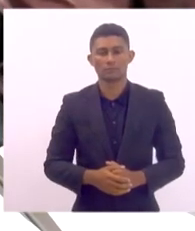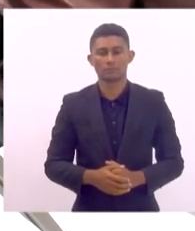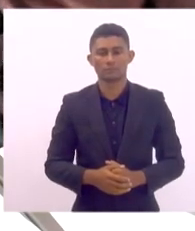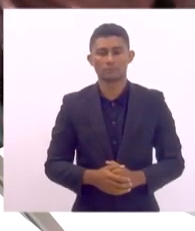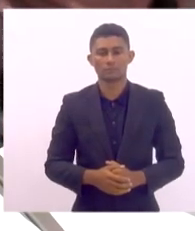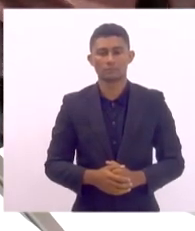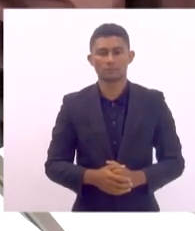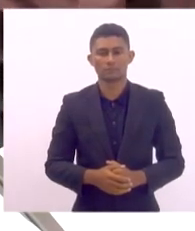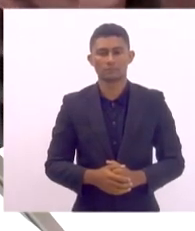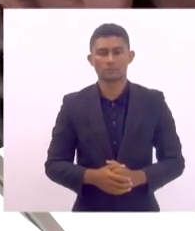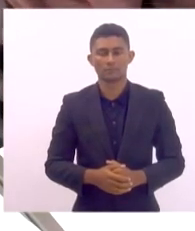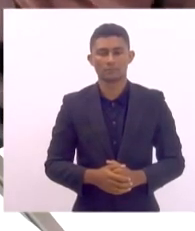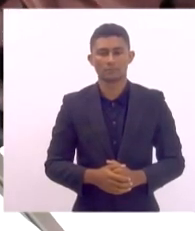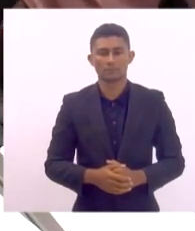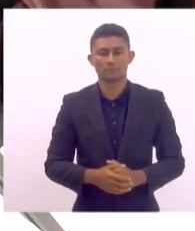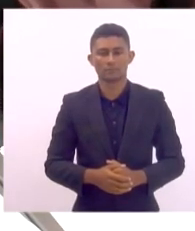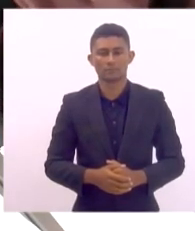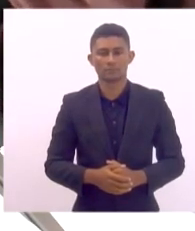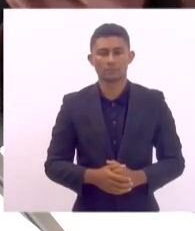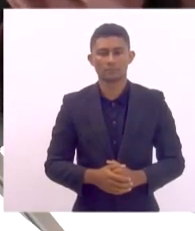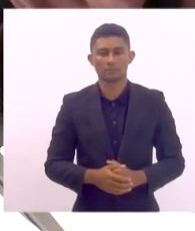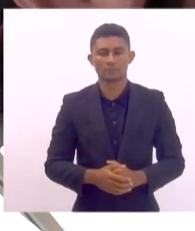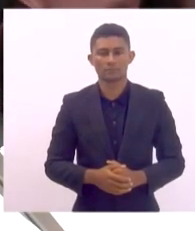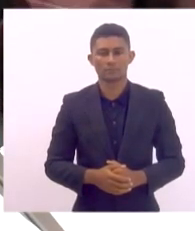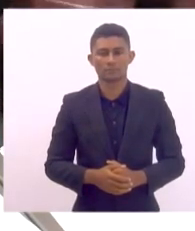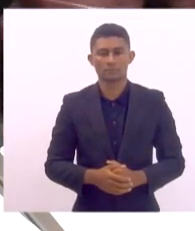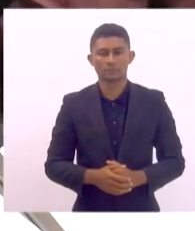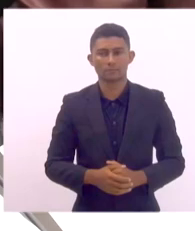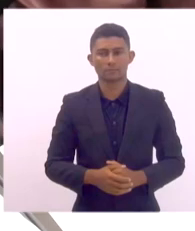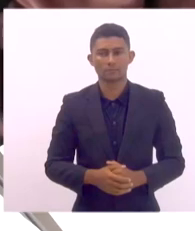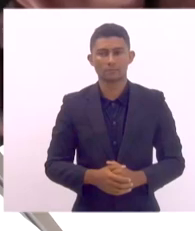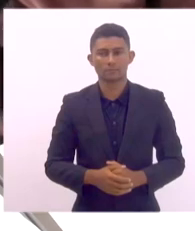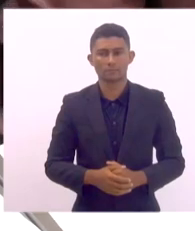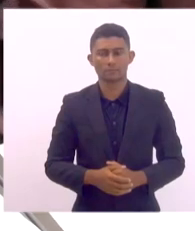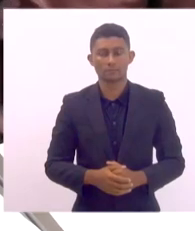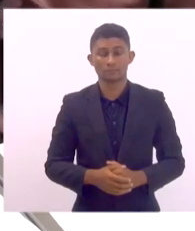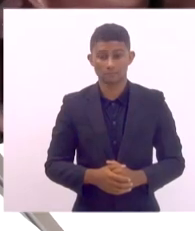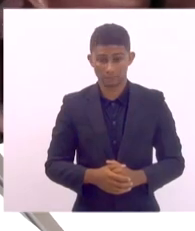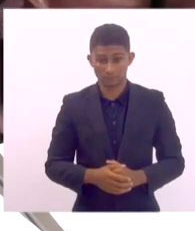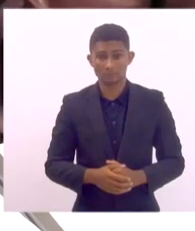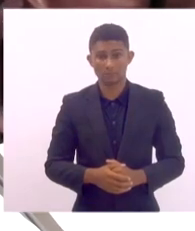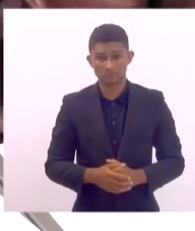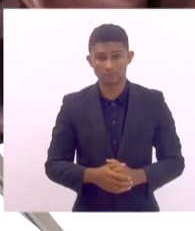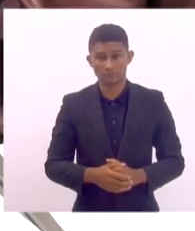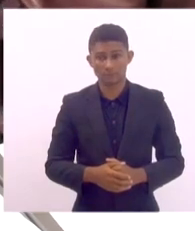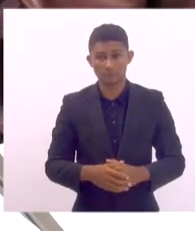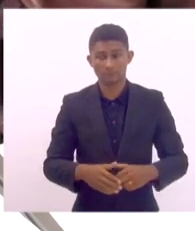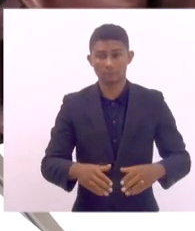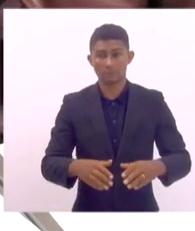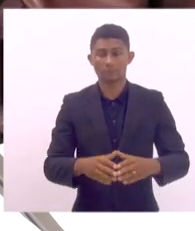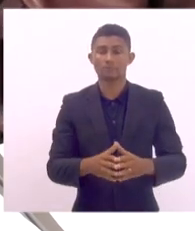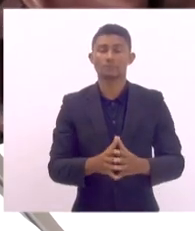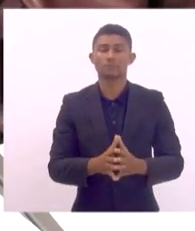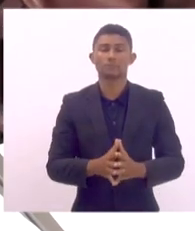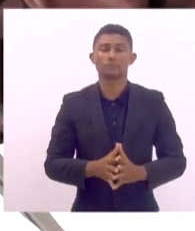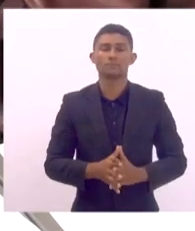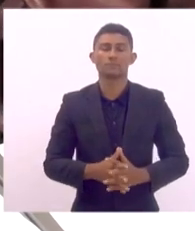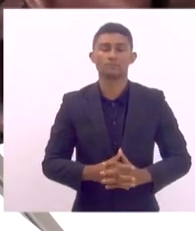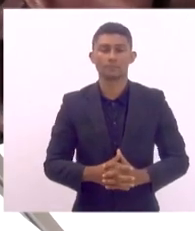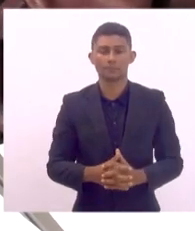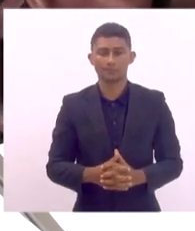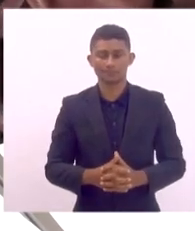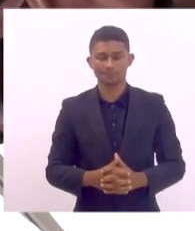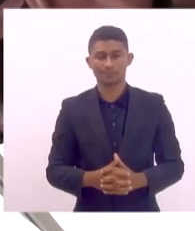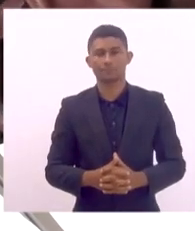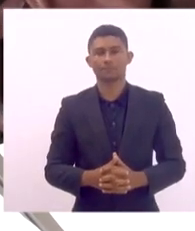o secretário na ocasião, que é o Nelson, era a favor. Uhum. A procuradoria entra com a do Estado. São lá. É